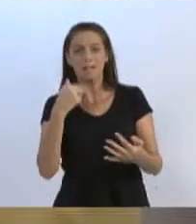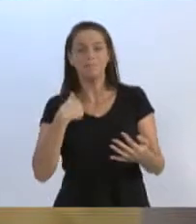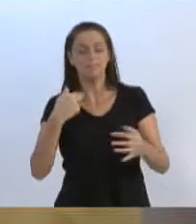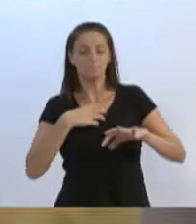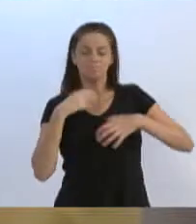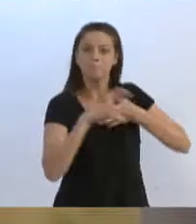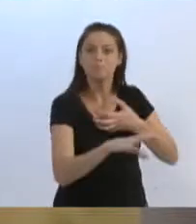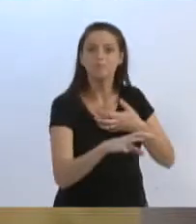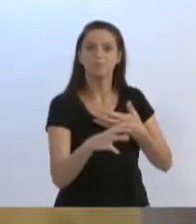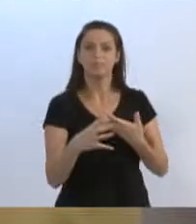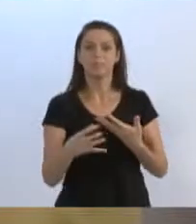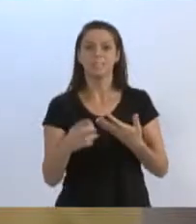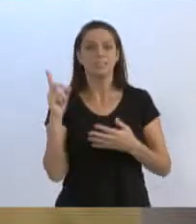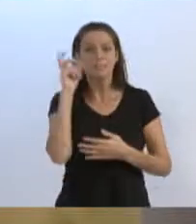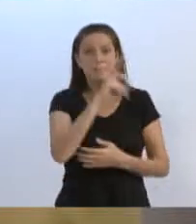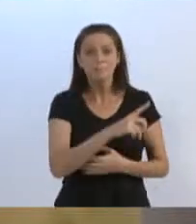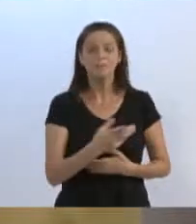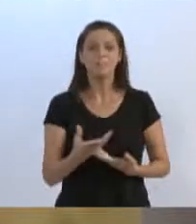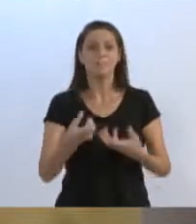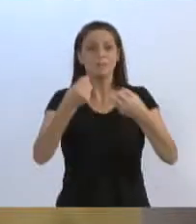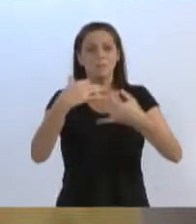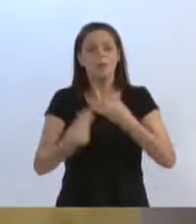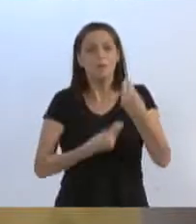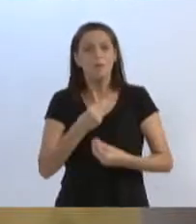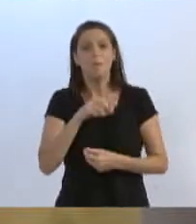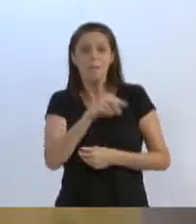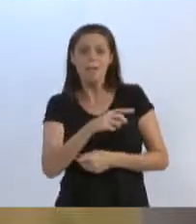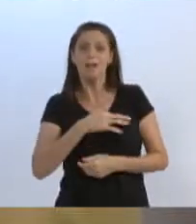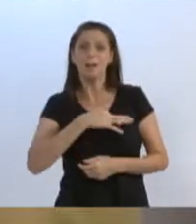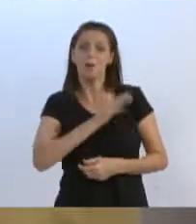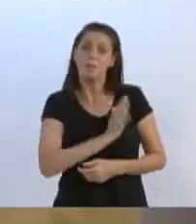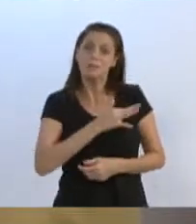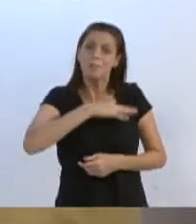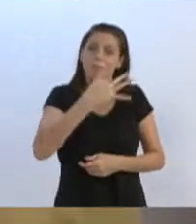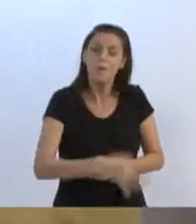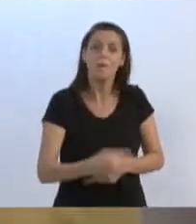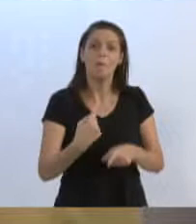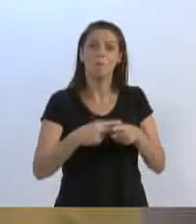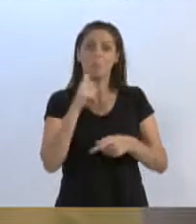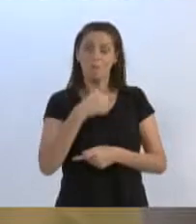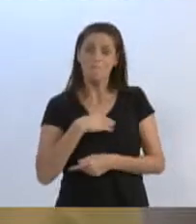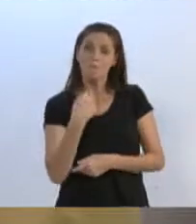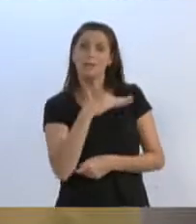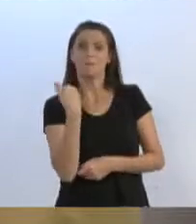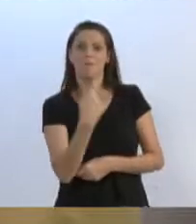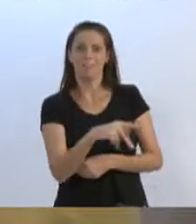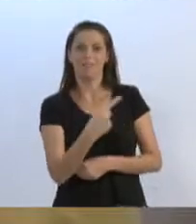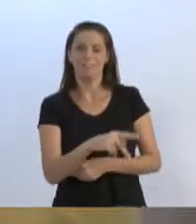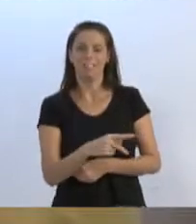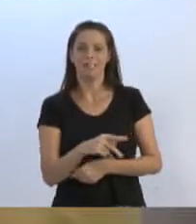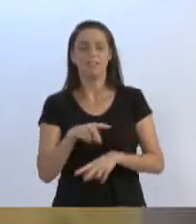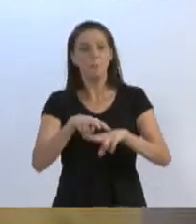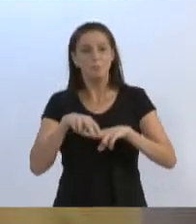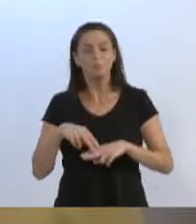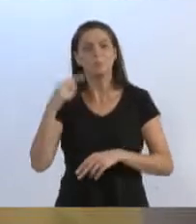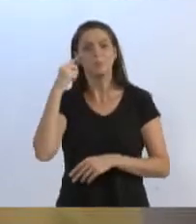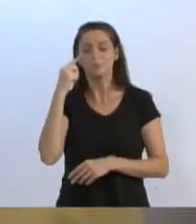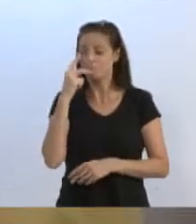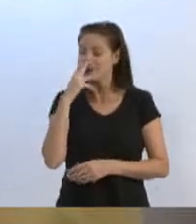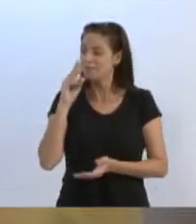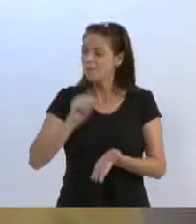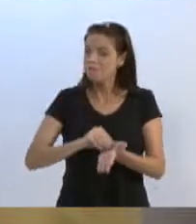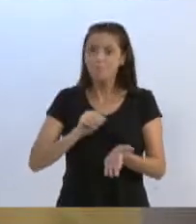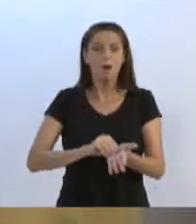o tamanho da dor daquele cidadão agora com certeza foi a certeza né dá essa convicção de impunidade que deu